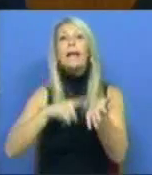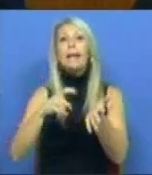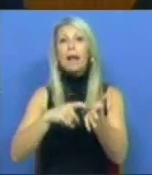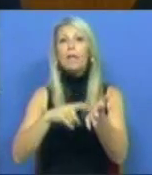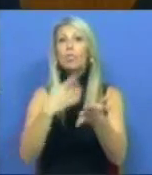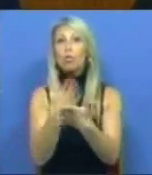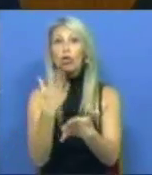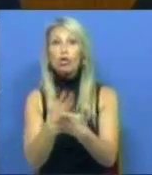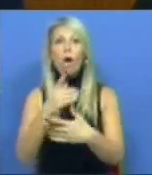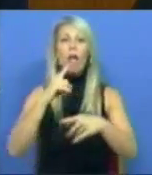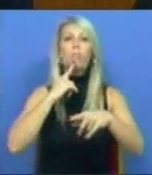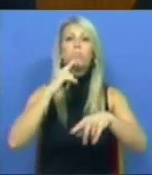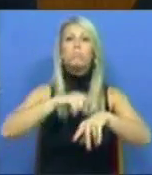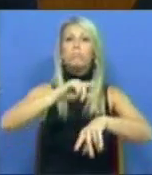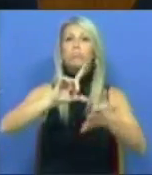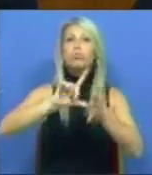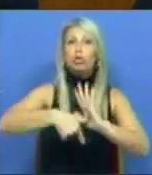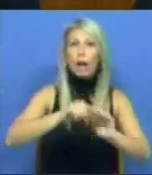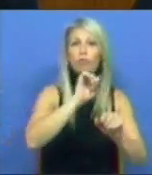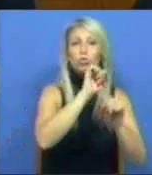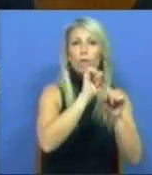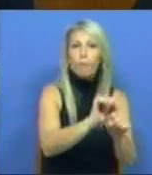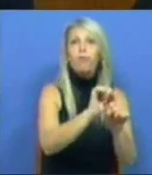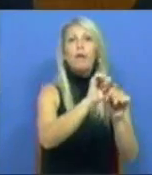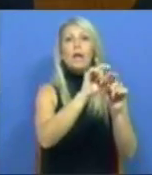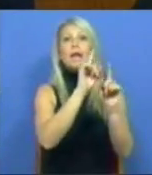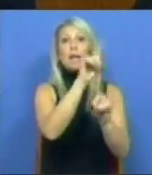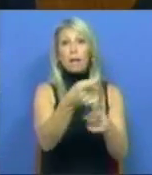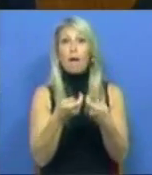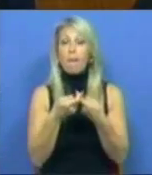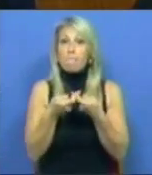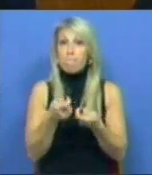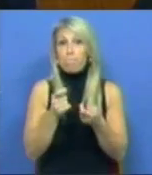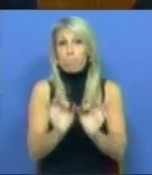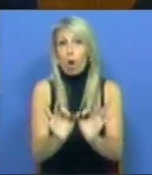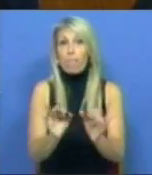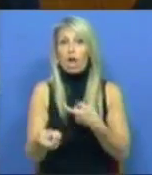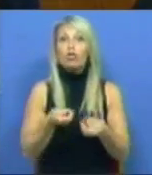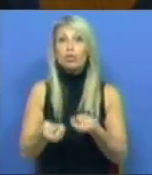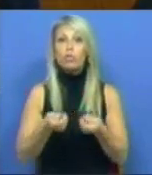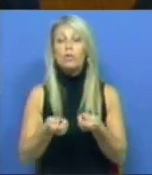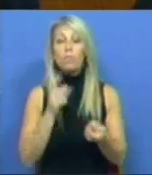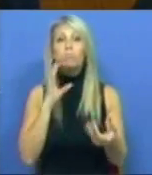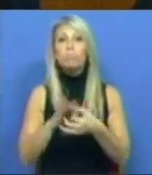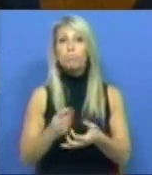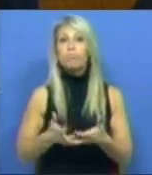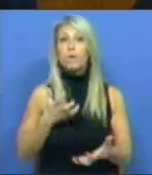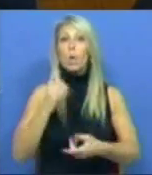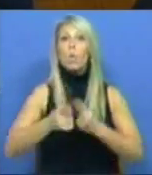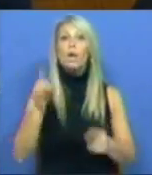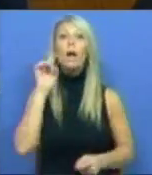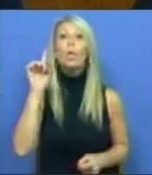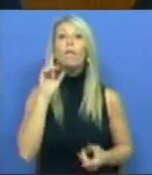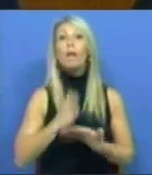escolas para projetos próprios e para a própria gestão, que eu creio que terá grandes impactos naquilo que é a qualidade das